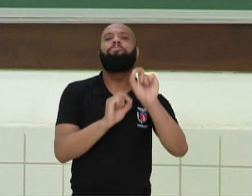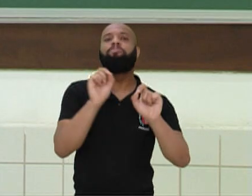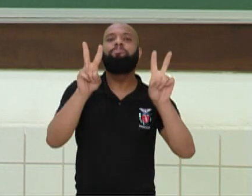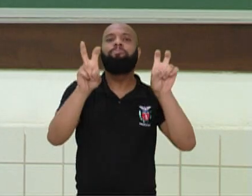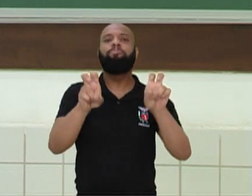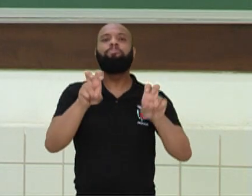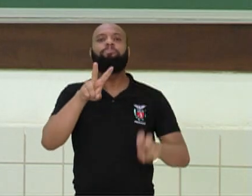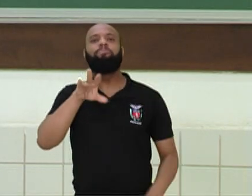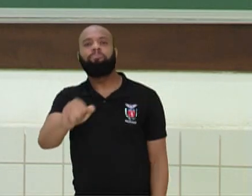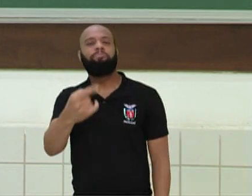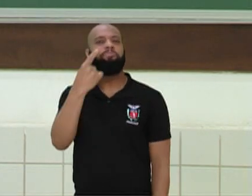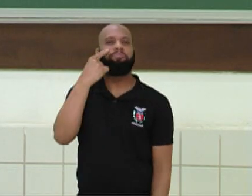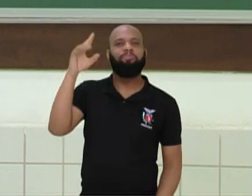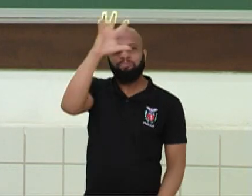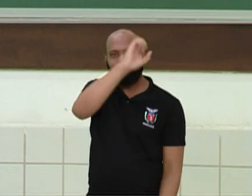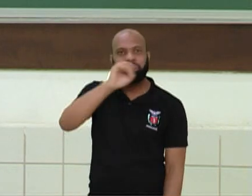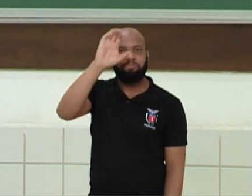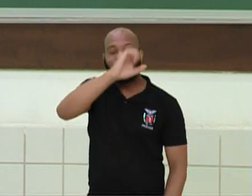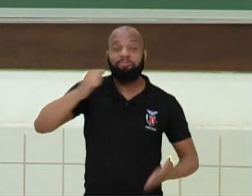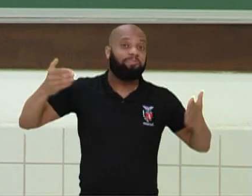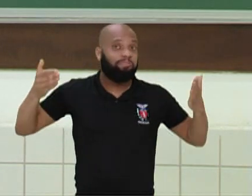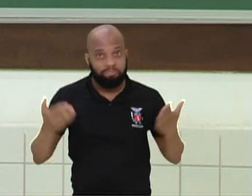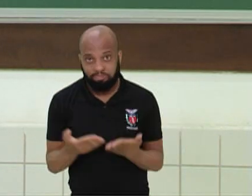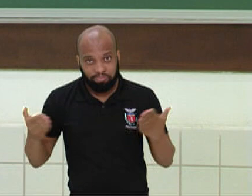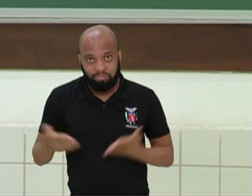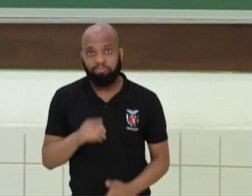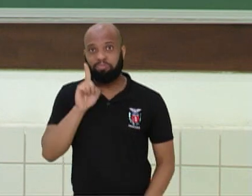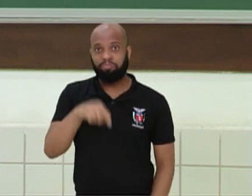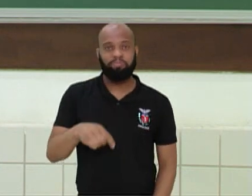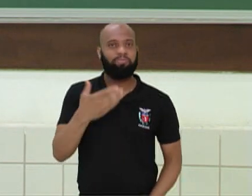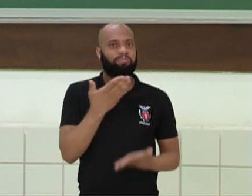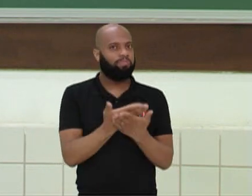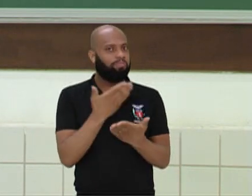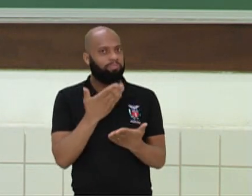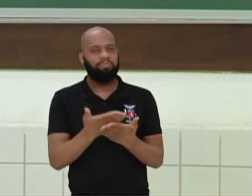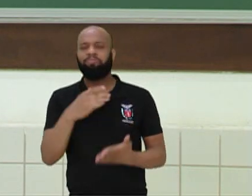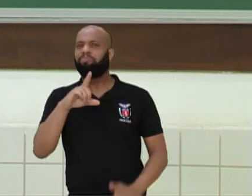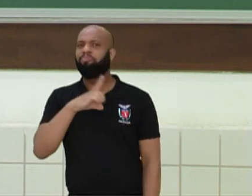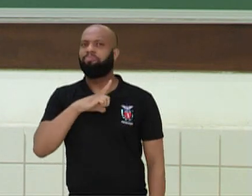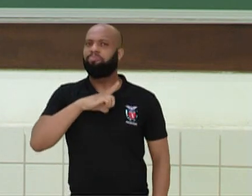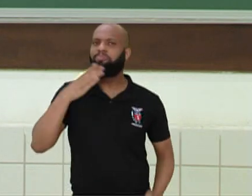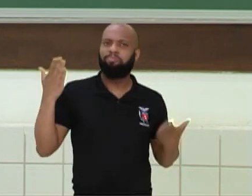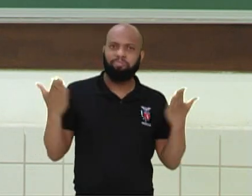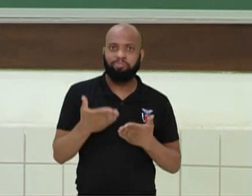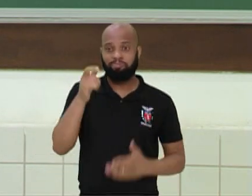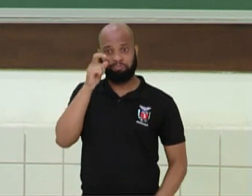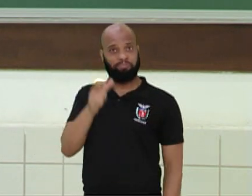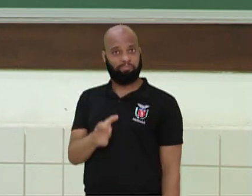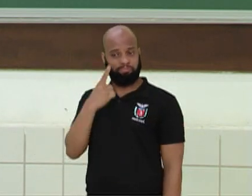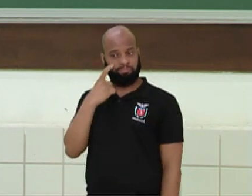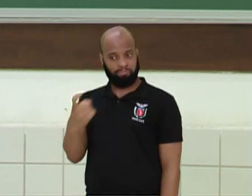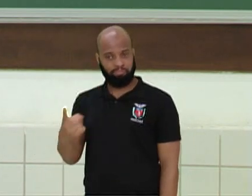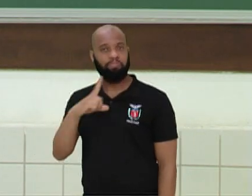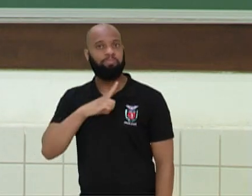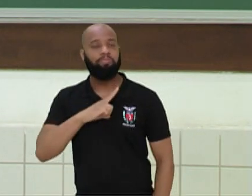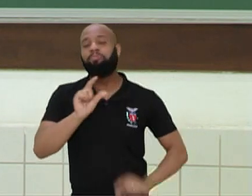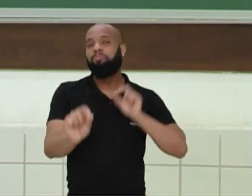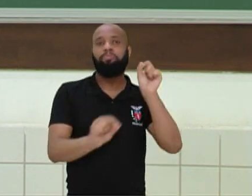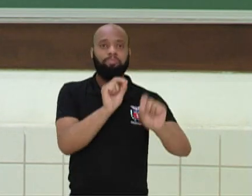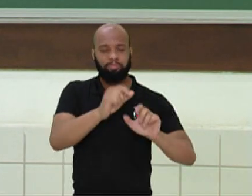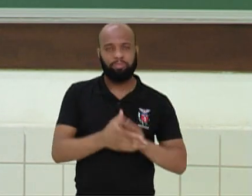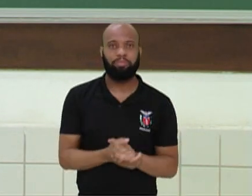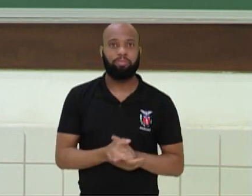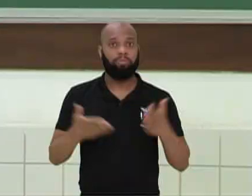que vamos aprender hoje? Hoje é uma classe muito interessante. Hoje vamos